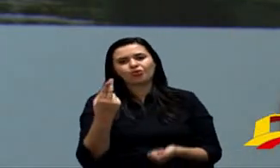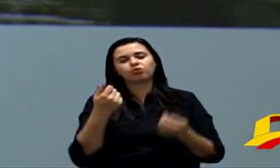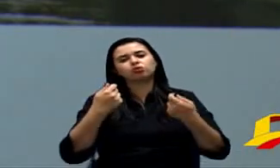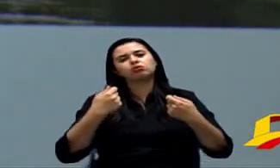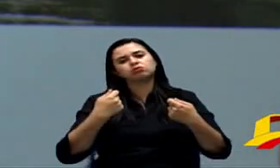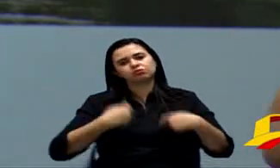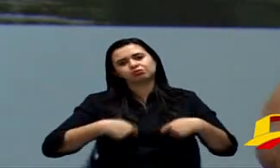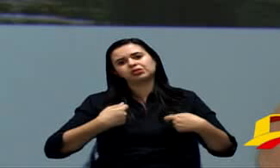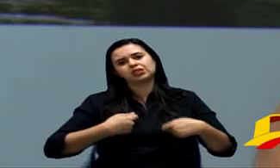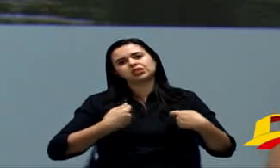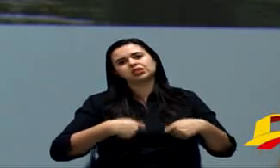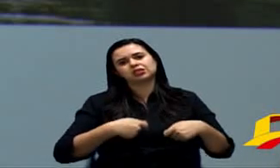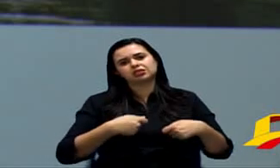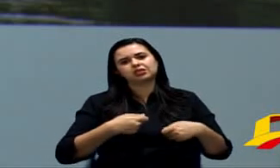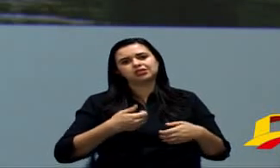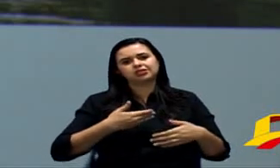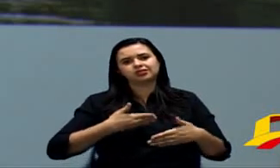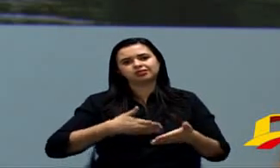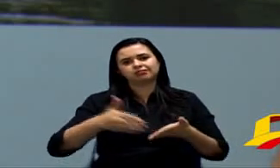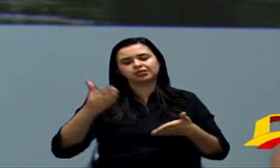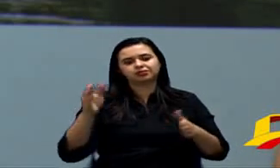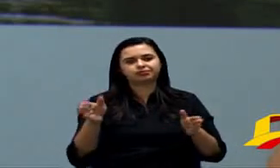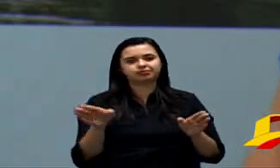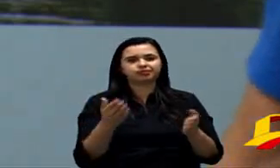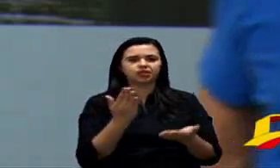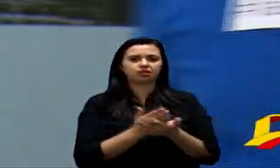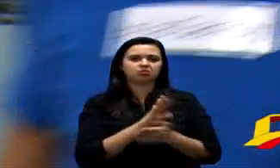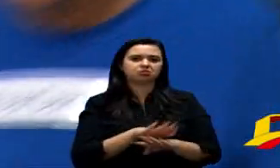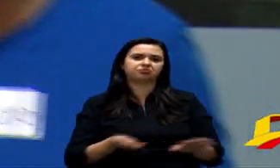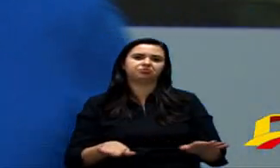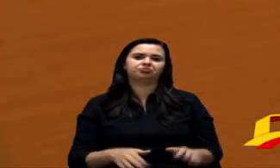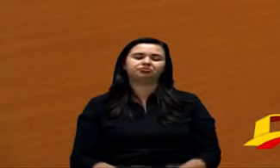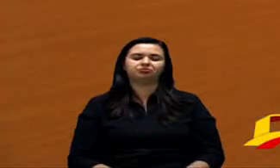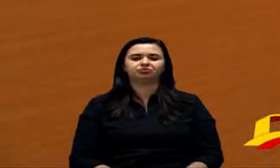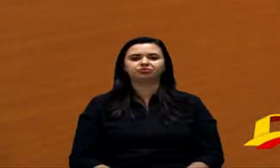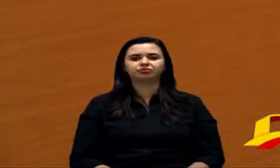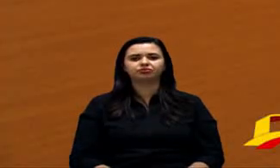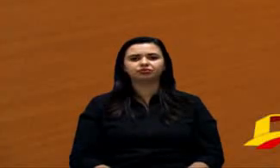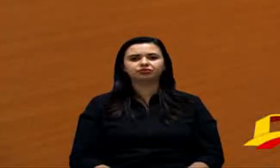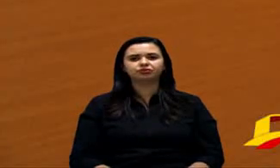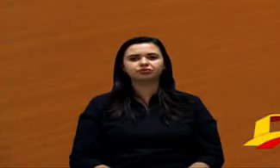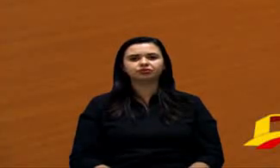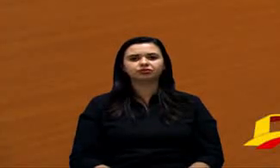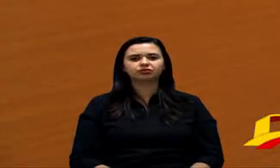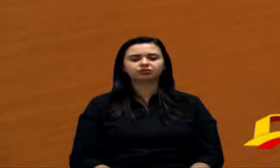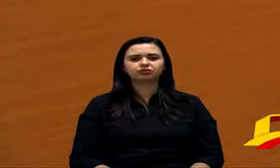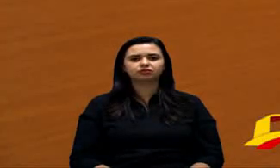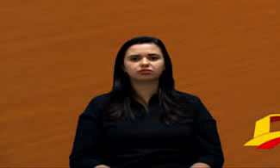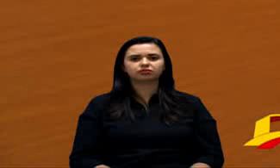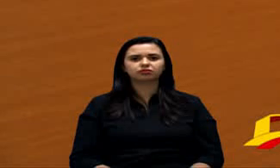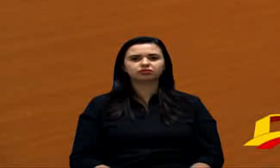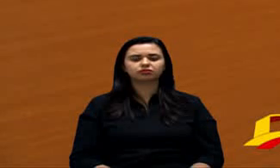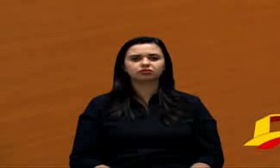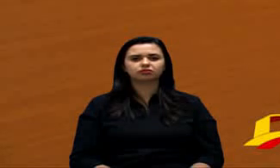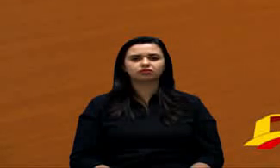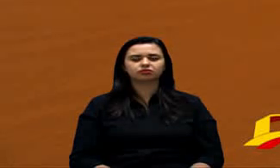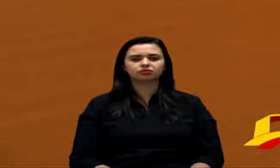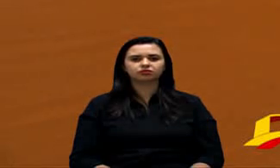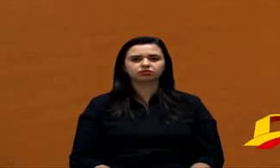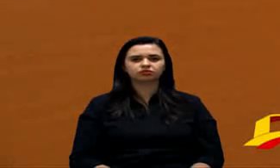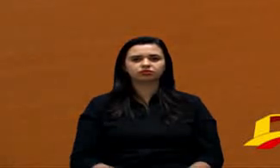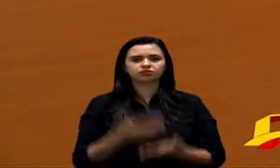vai acabar e acabar da pior forma possível. É isso. Obrigado, vereador, ex-vereador Gabriel